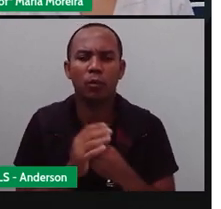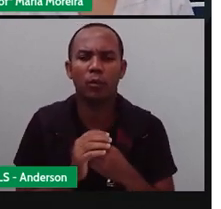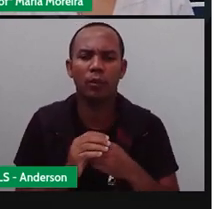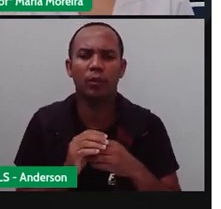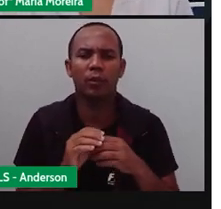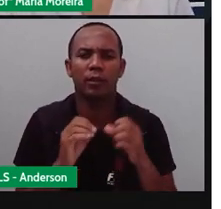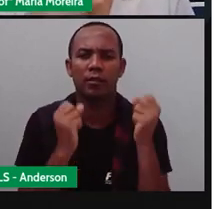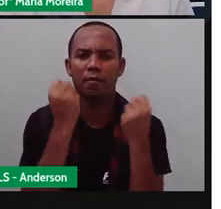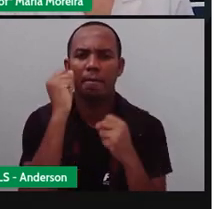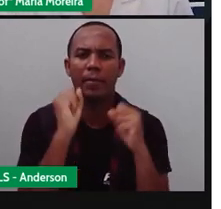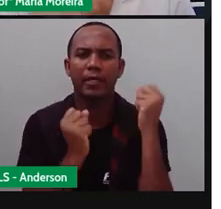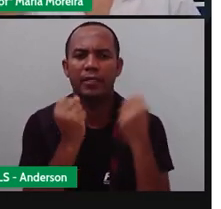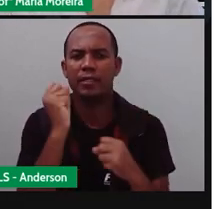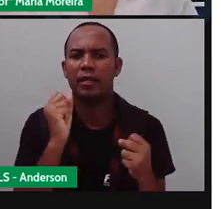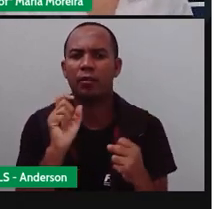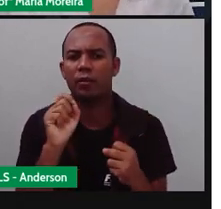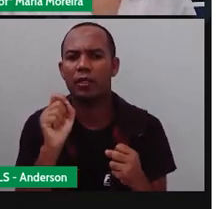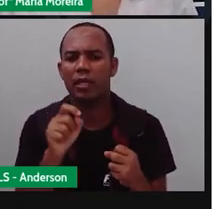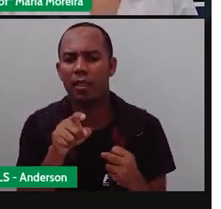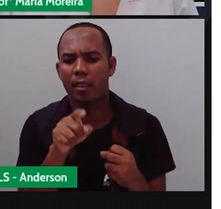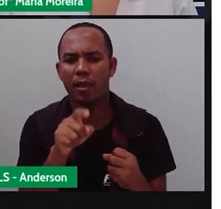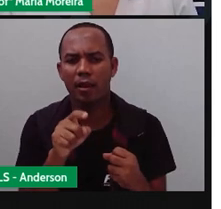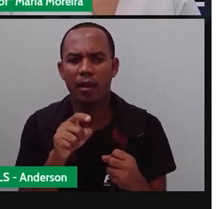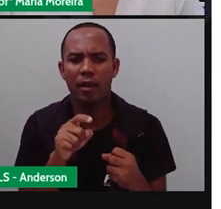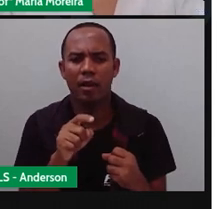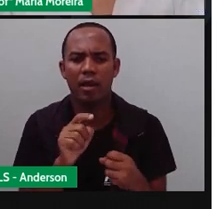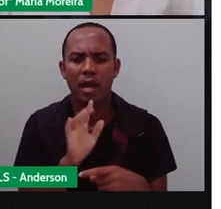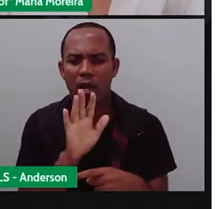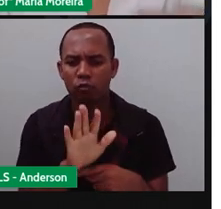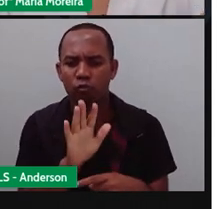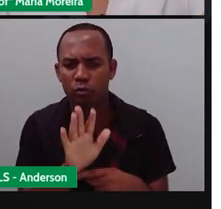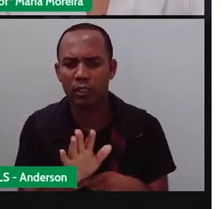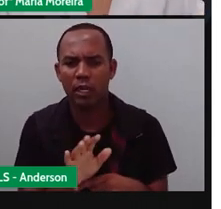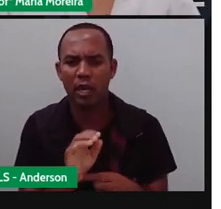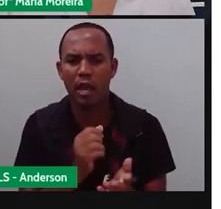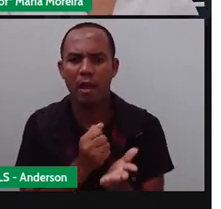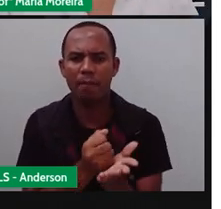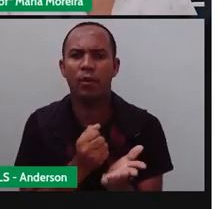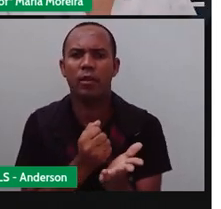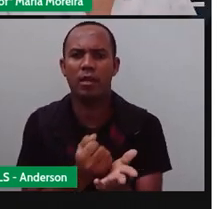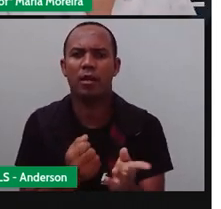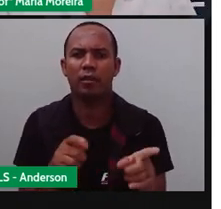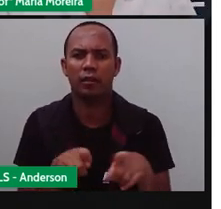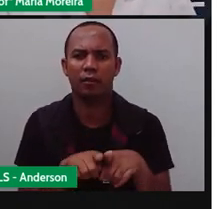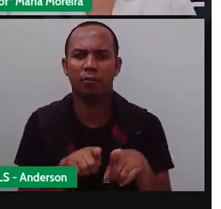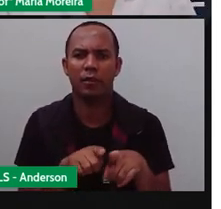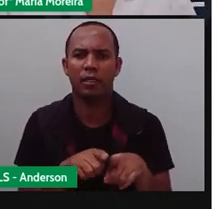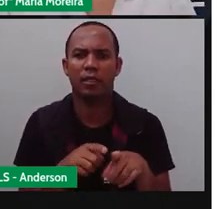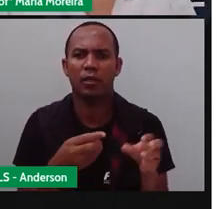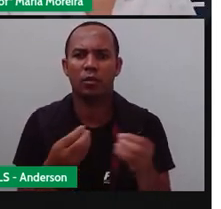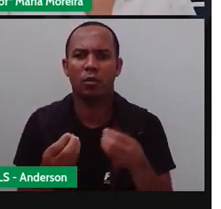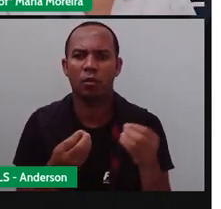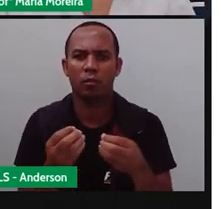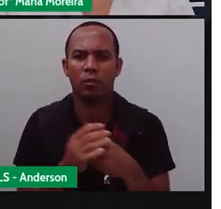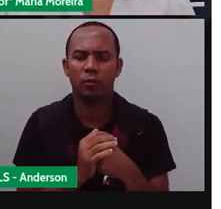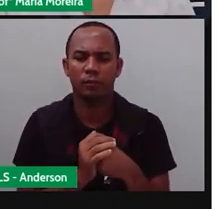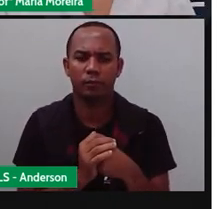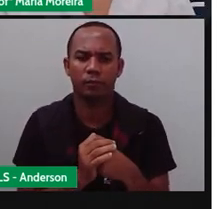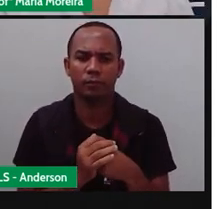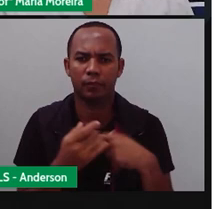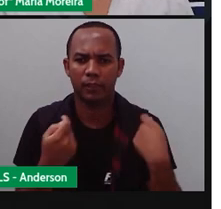até uma empresa privada uma empresa que vai tomar conta daquela Estrada como é o caso feira Salvador na br-324 ela é